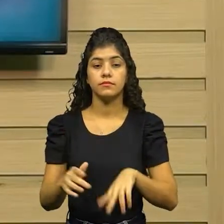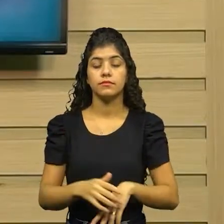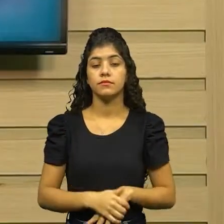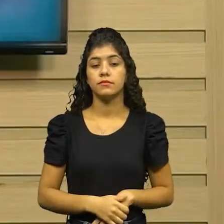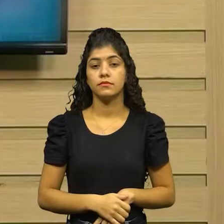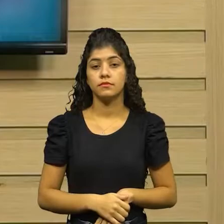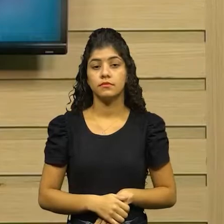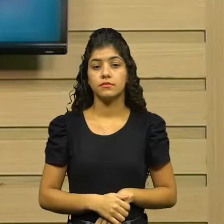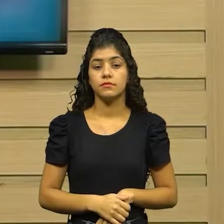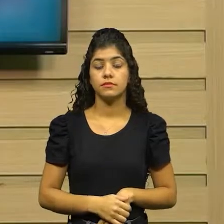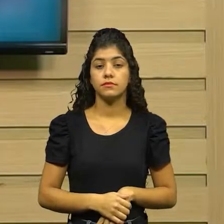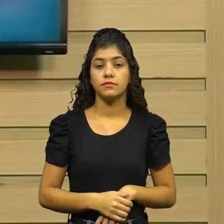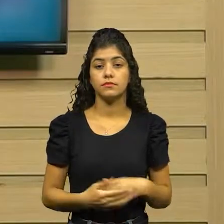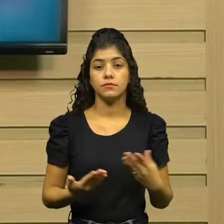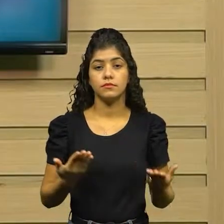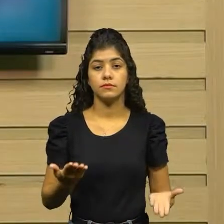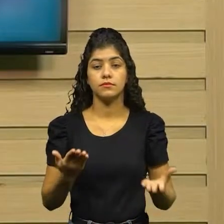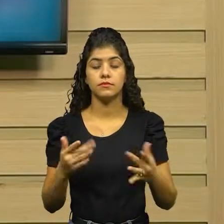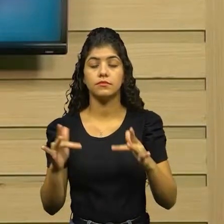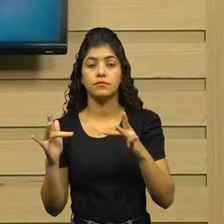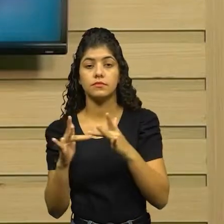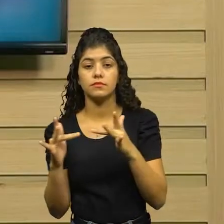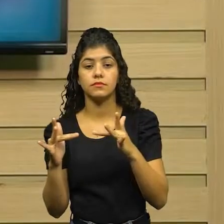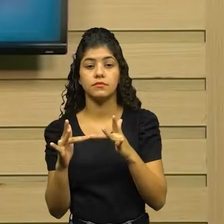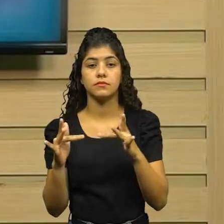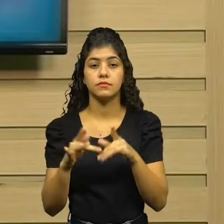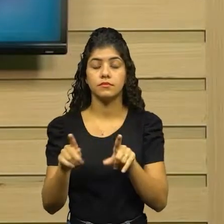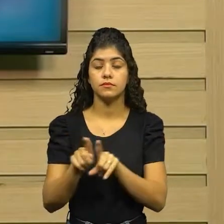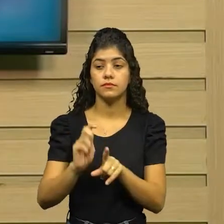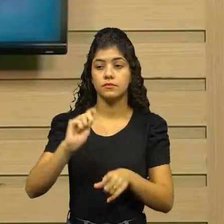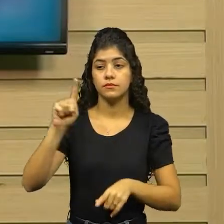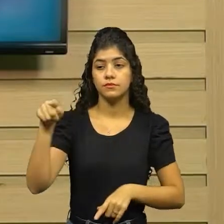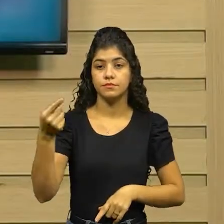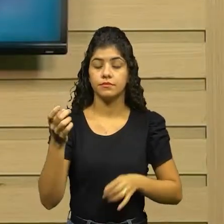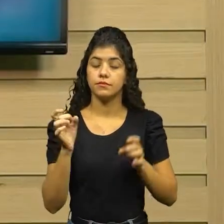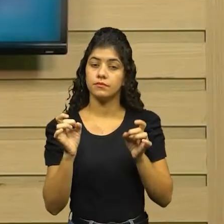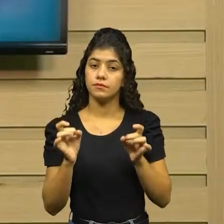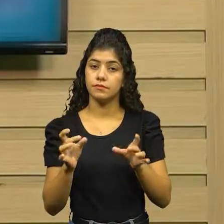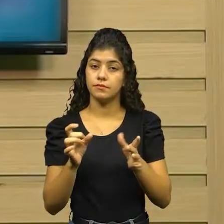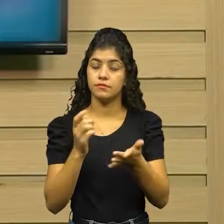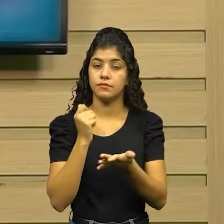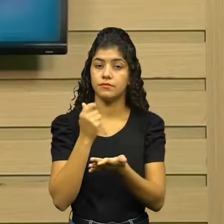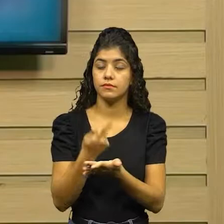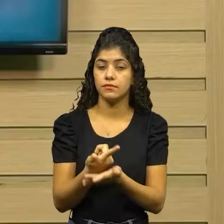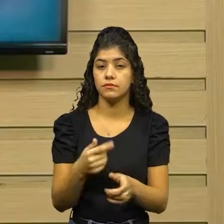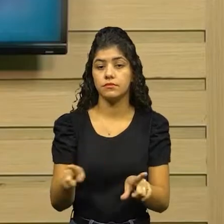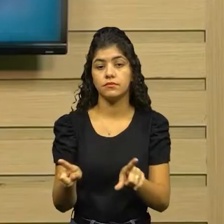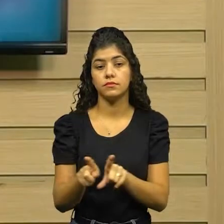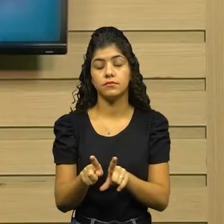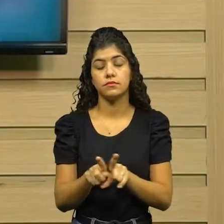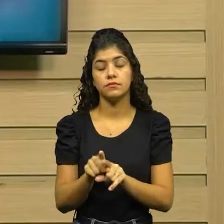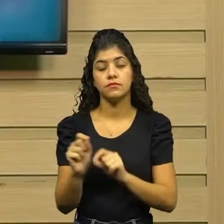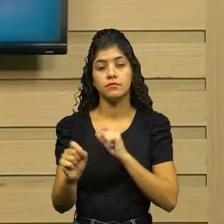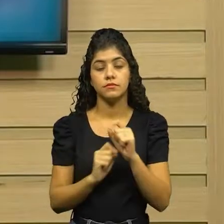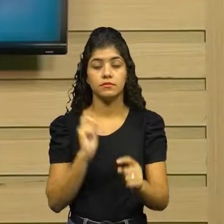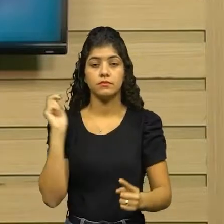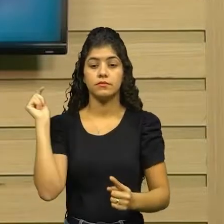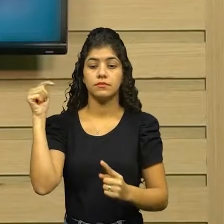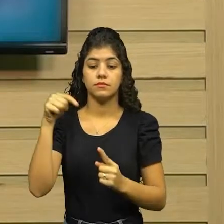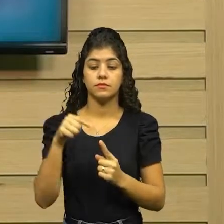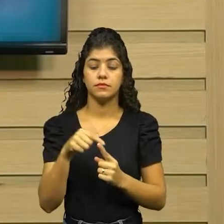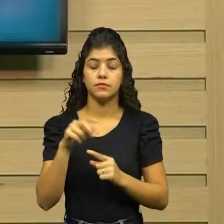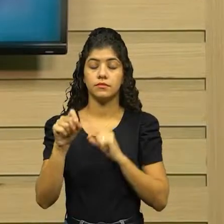envolve atendimento e até pós-venda. Então, essa é a ideia do marketing, é a ideia